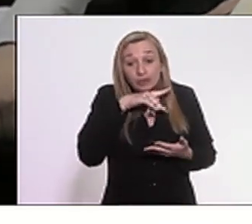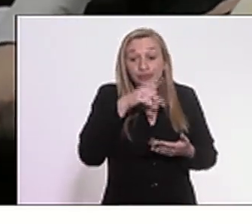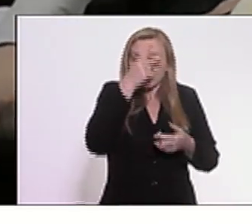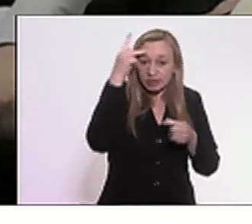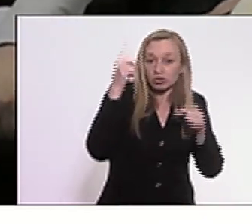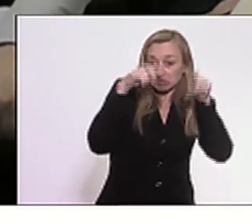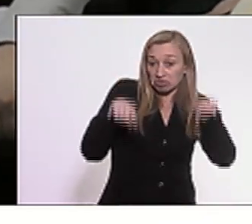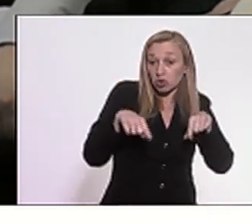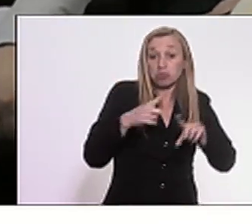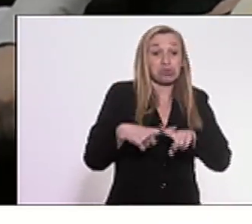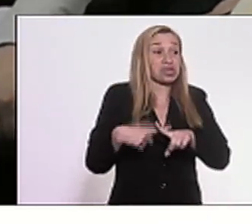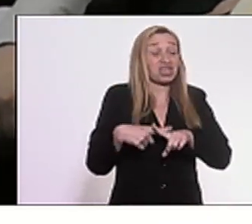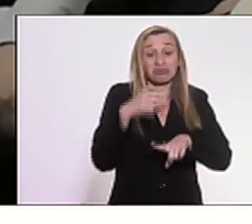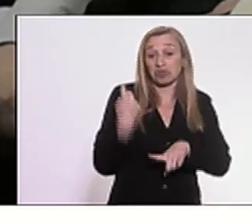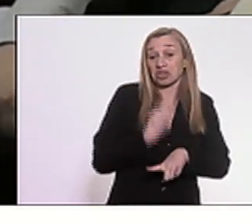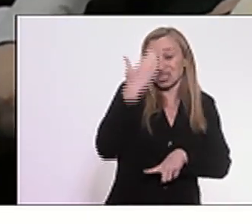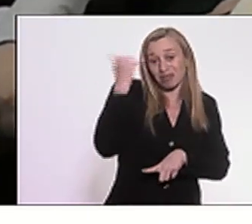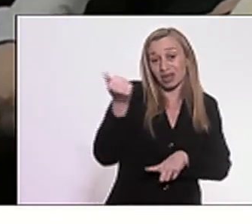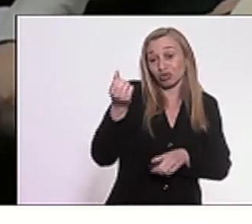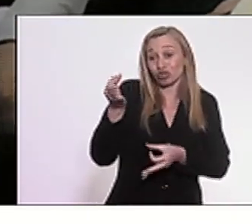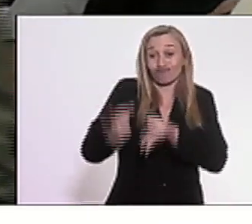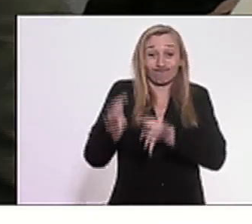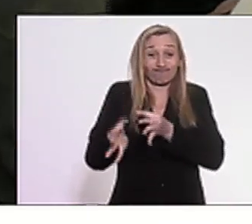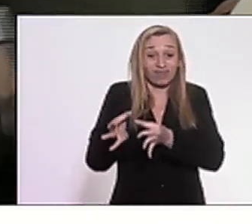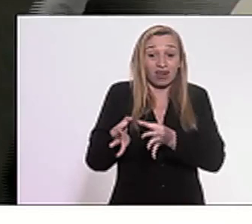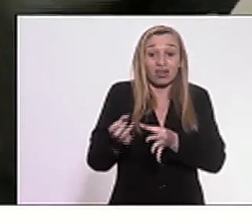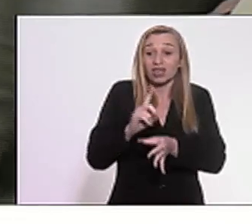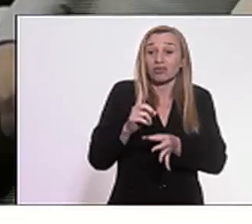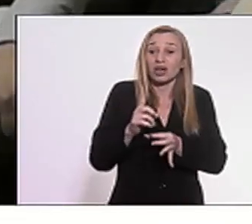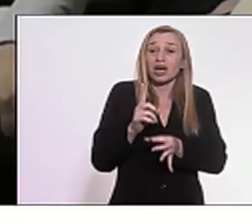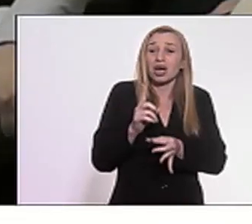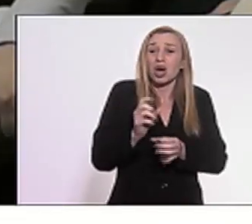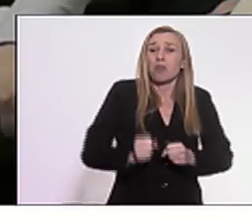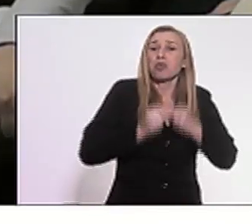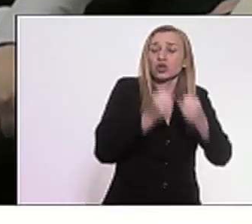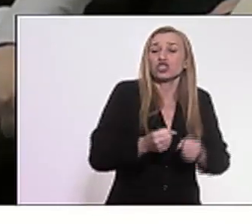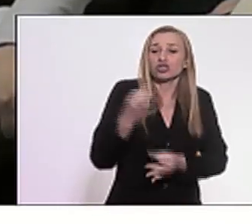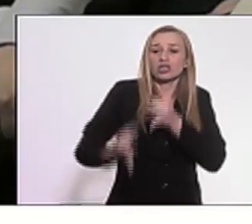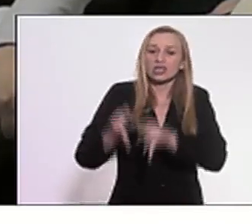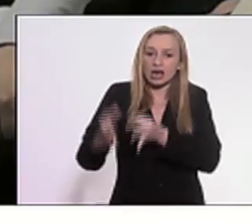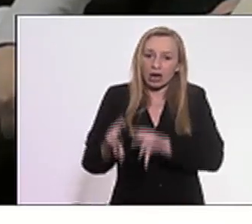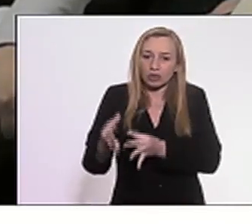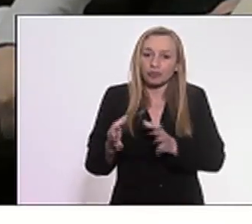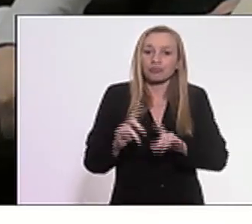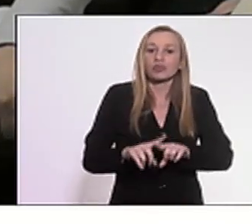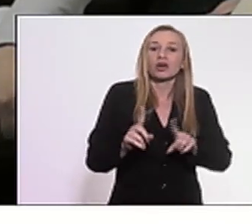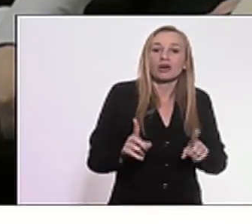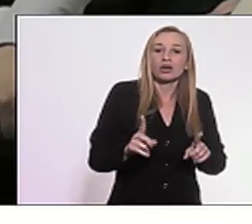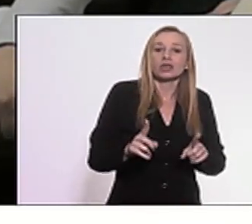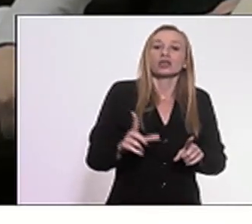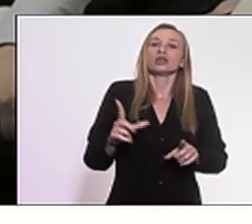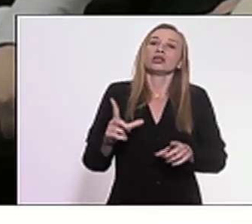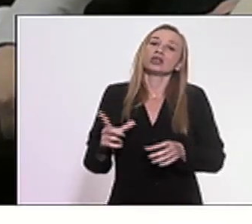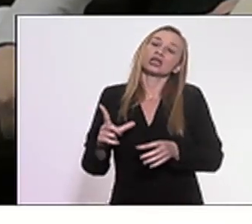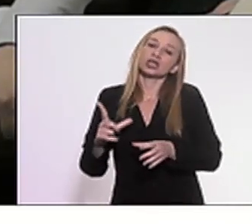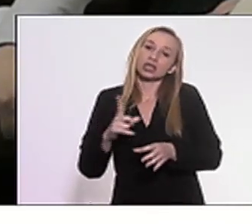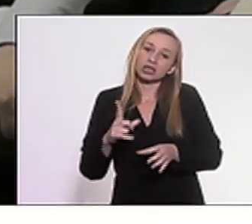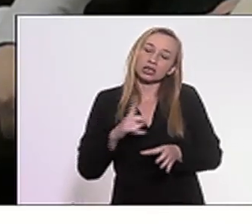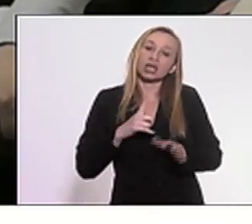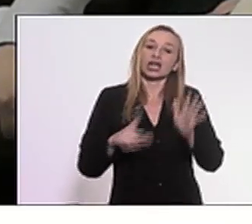sabe que o tribunal, na verdade, todo o poder judiciário, né, tem essa estrutura, que são os juízes também têm um estatuto